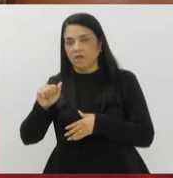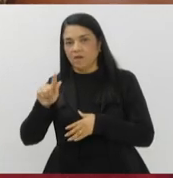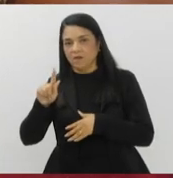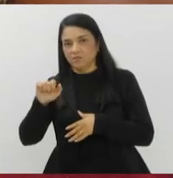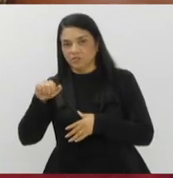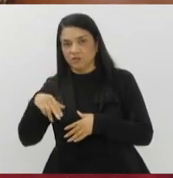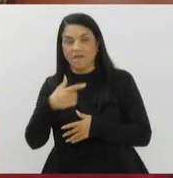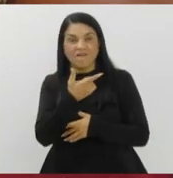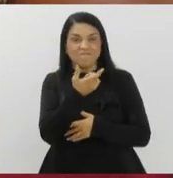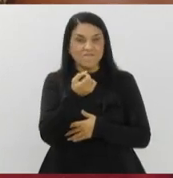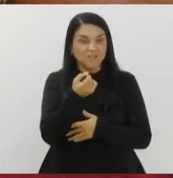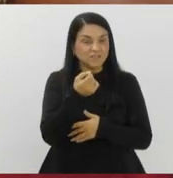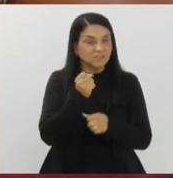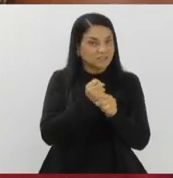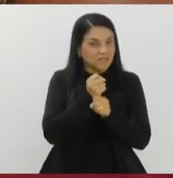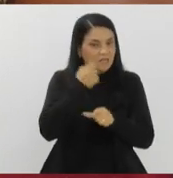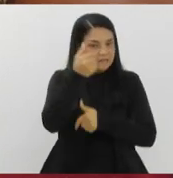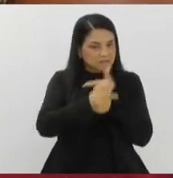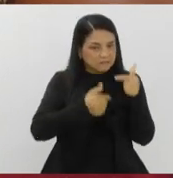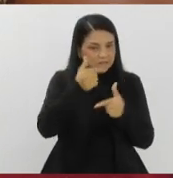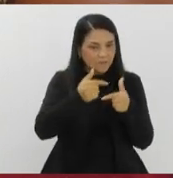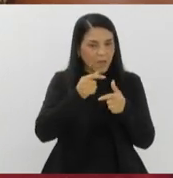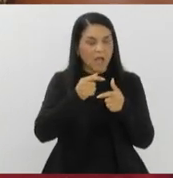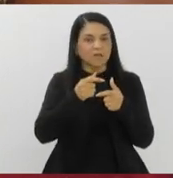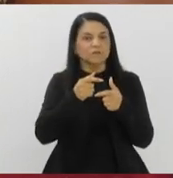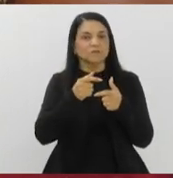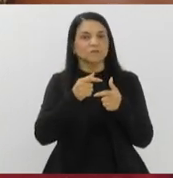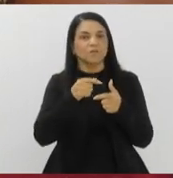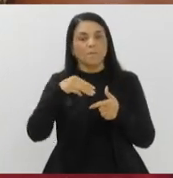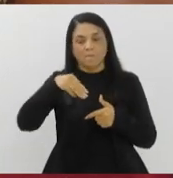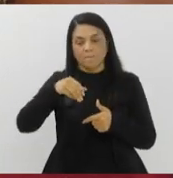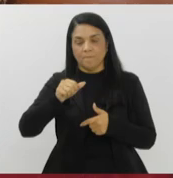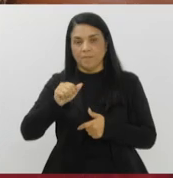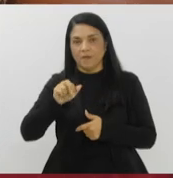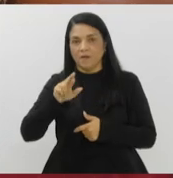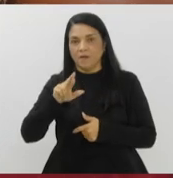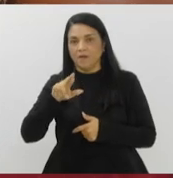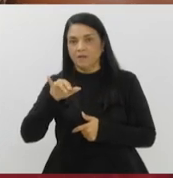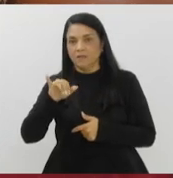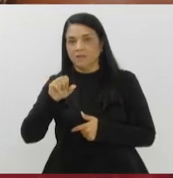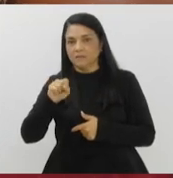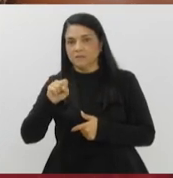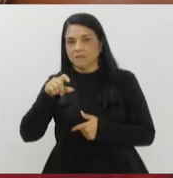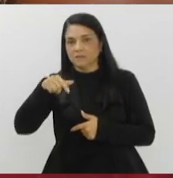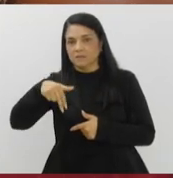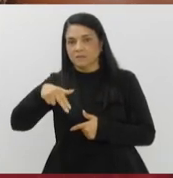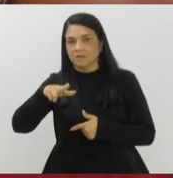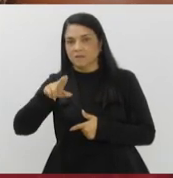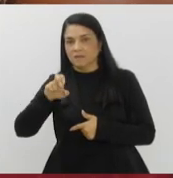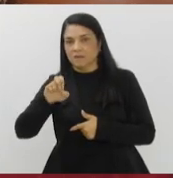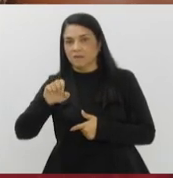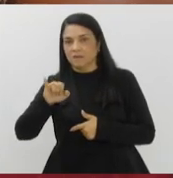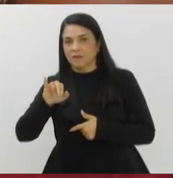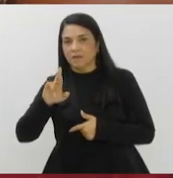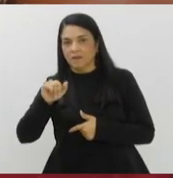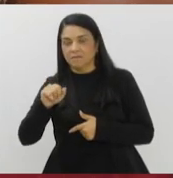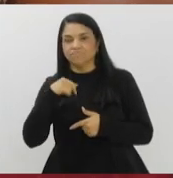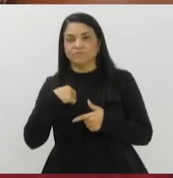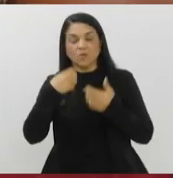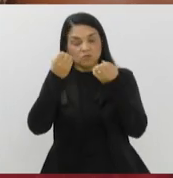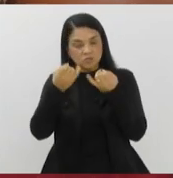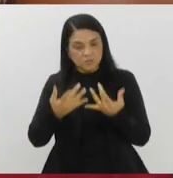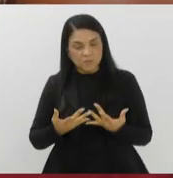né? Como pescadora. E o que eu tenho a dizer aqui é muito sobre a discriminação que a gente